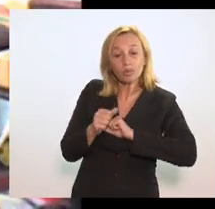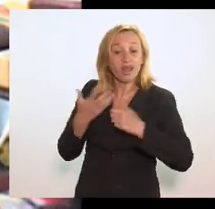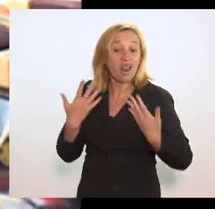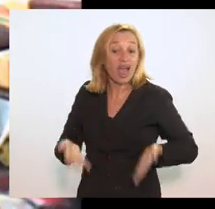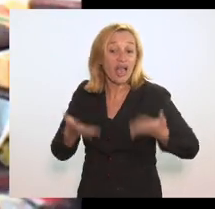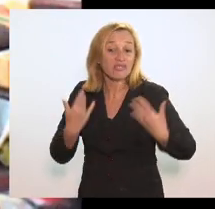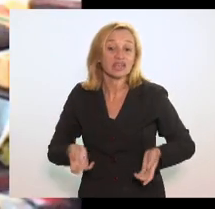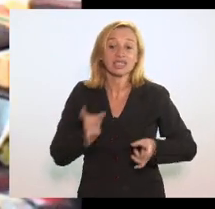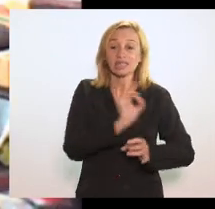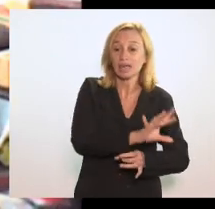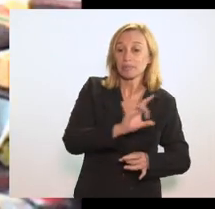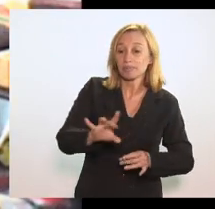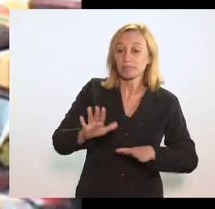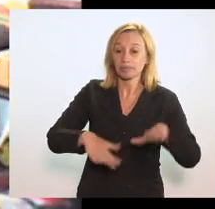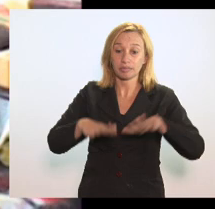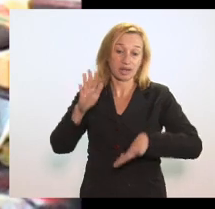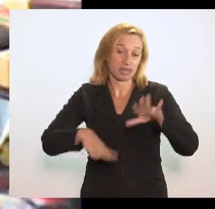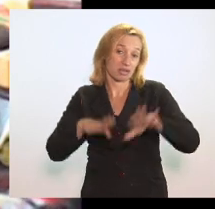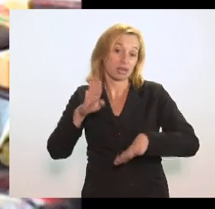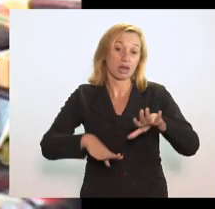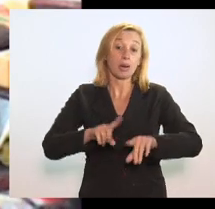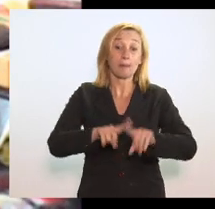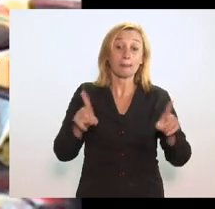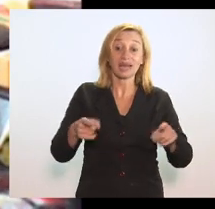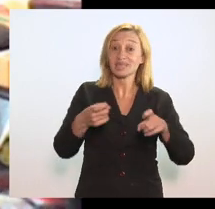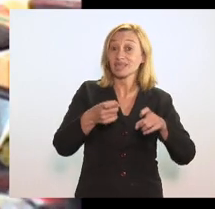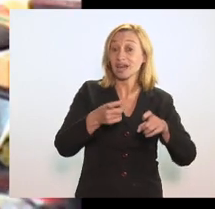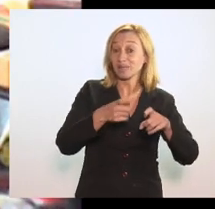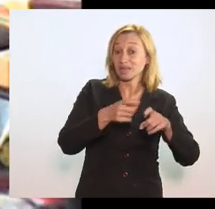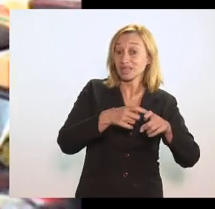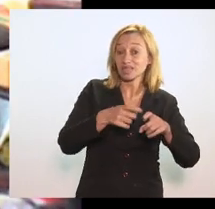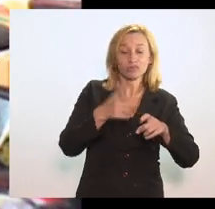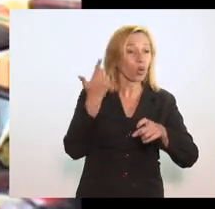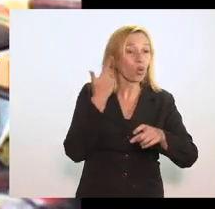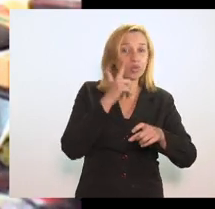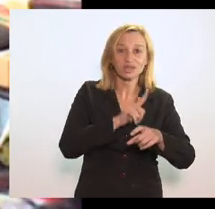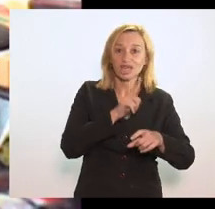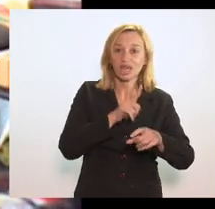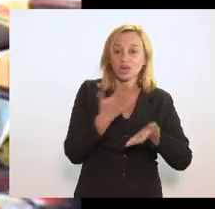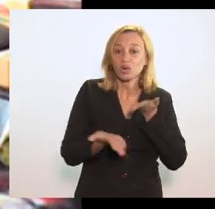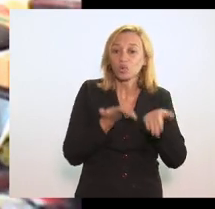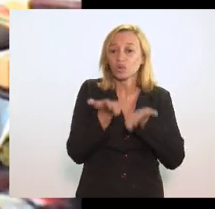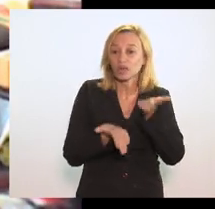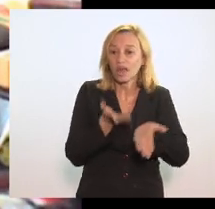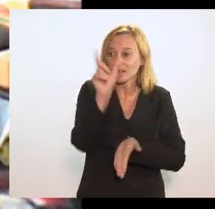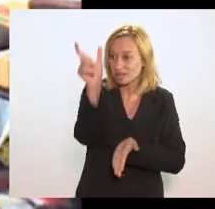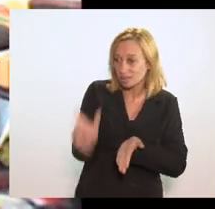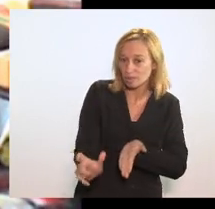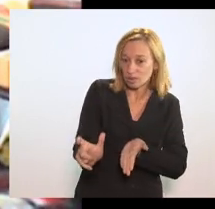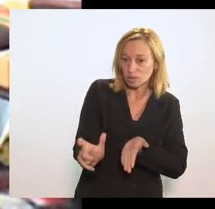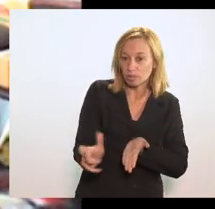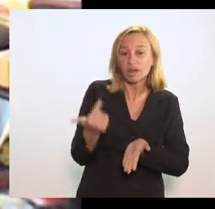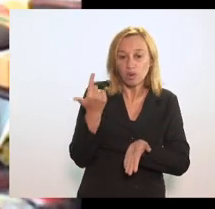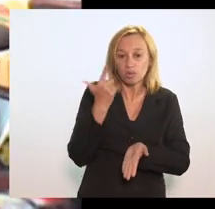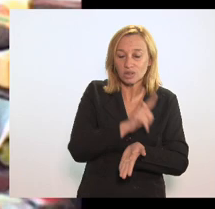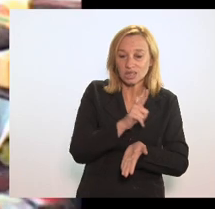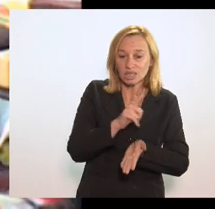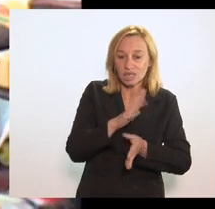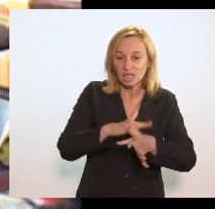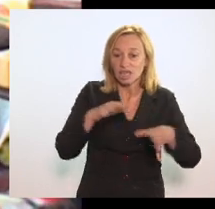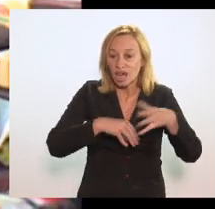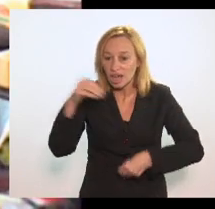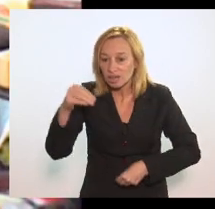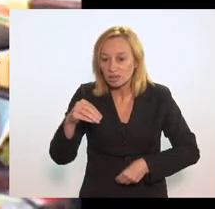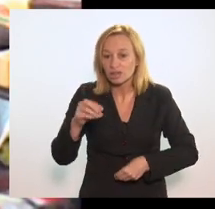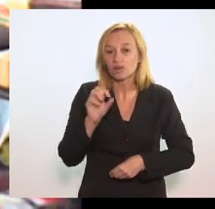Depende de cada organismo. Mas a medicina ainda não consegue tratar essa pessoa para que consiga eliminar o